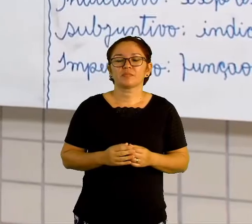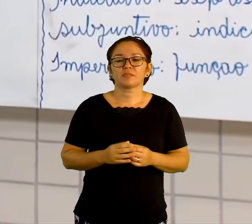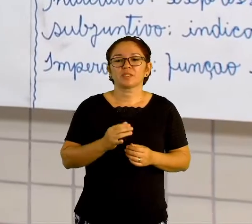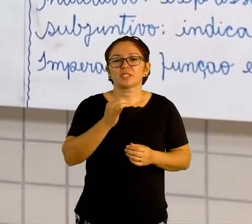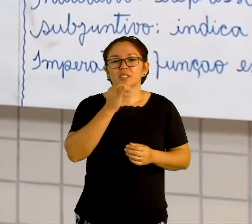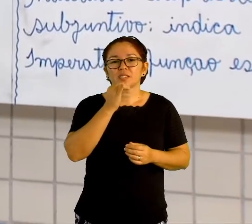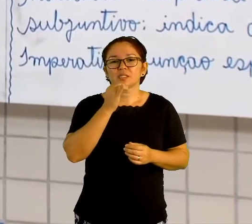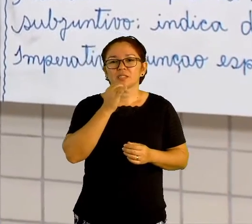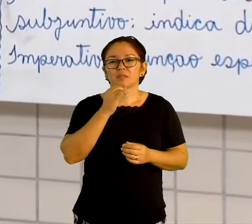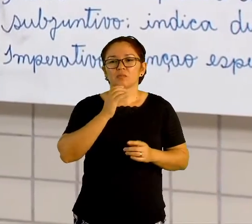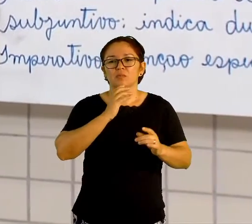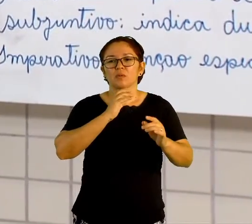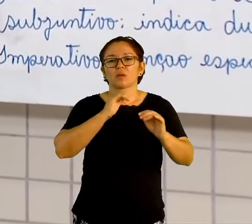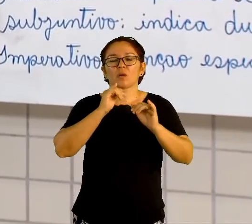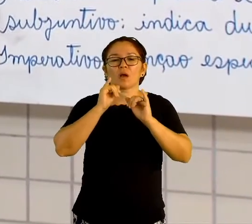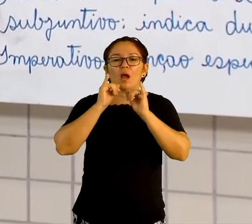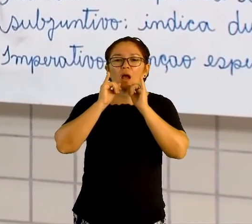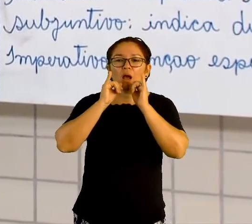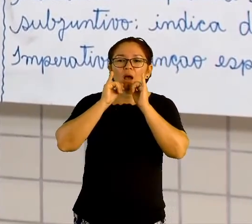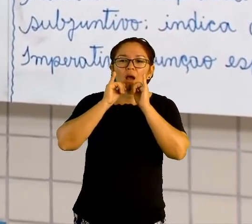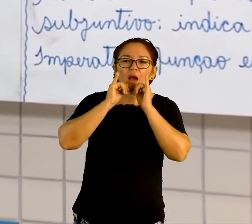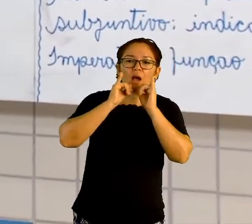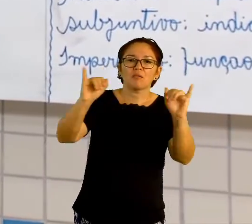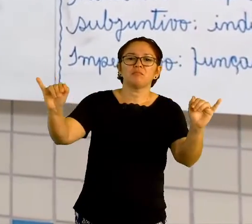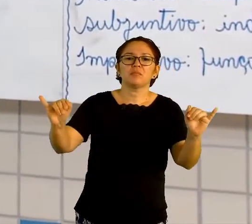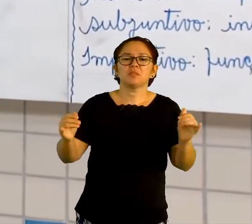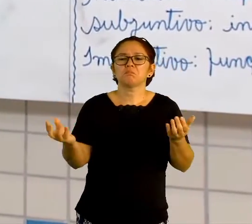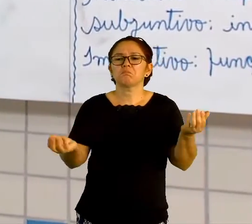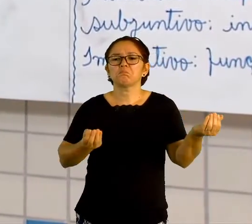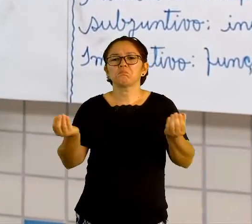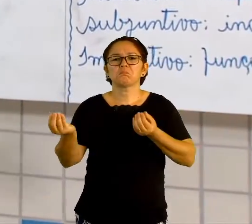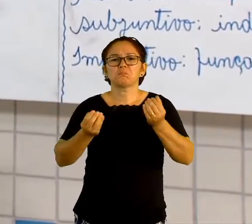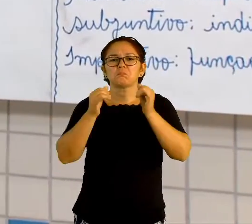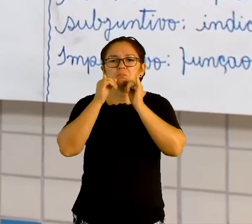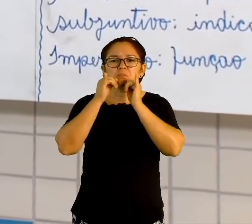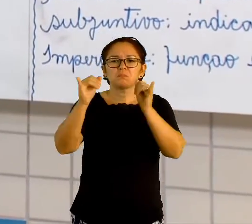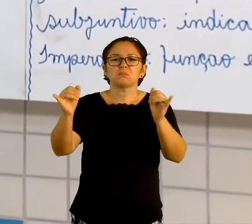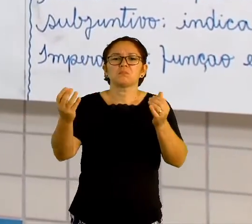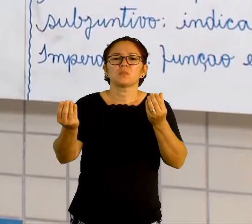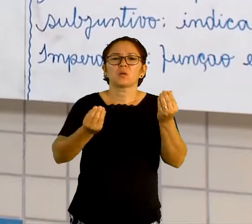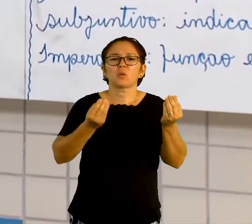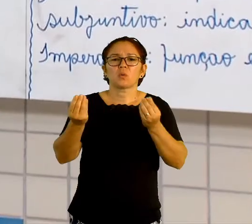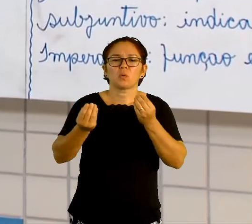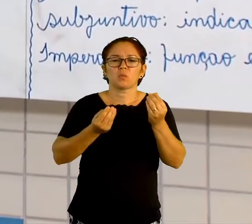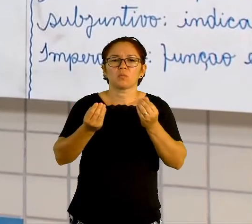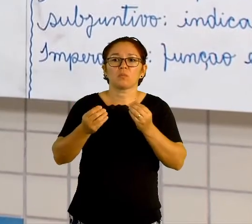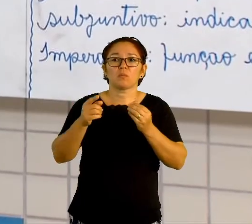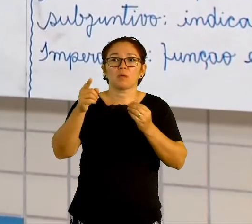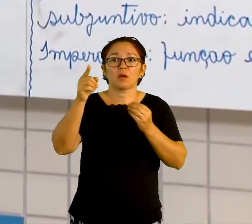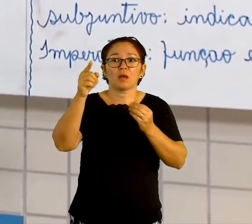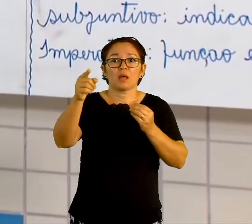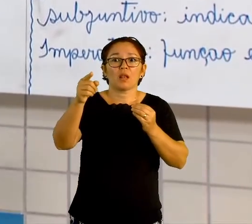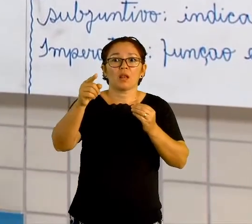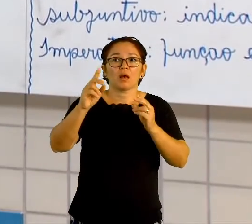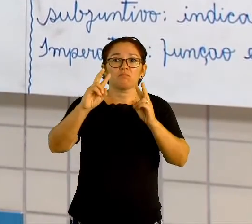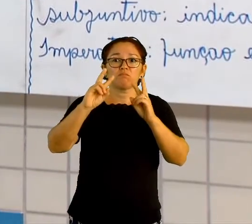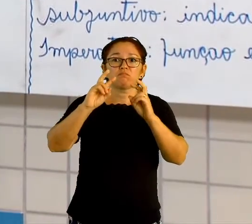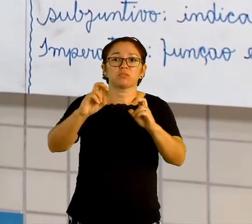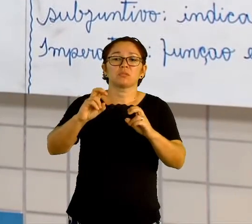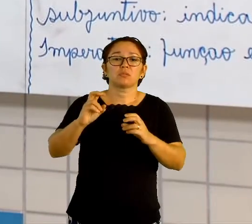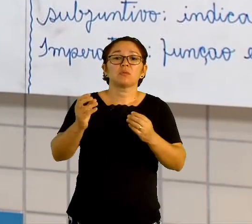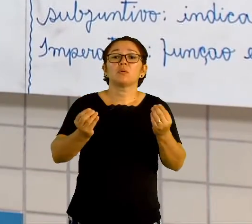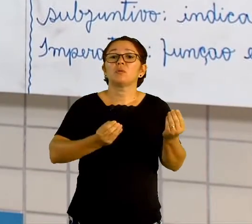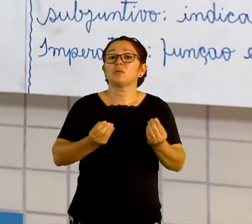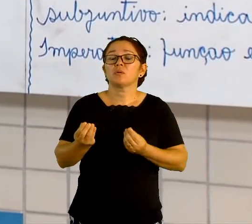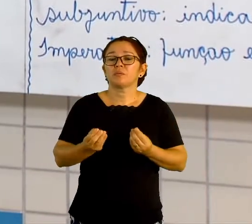é veiculada, pelos quais essa notícia ela vai ser transmitida da pessoa que